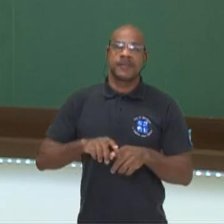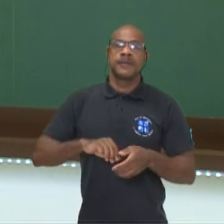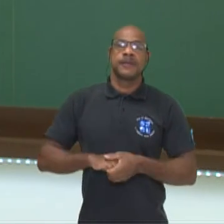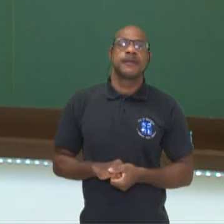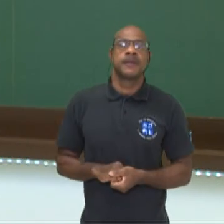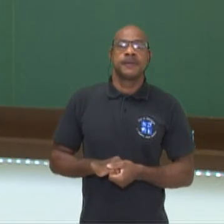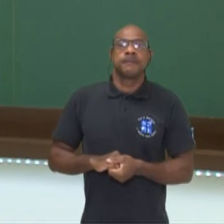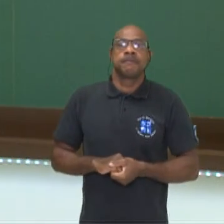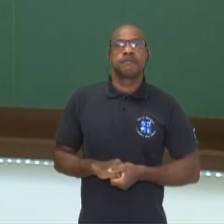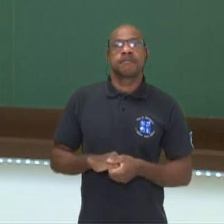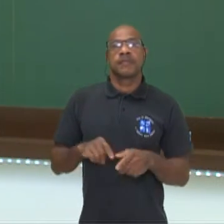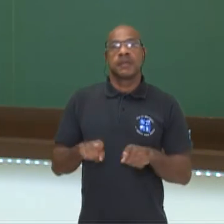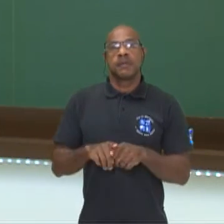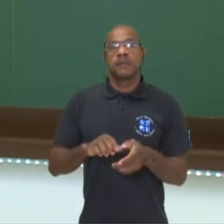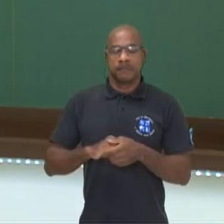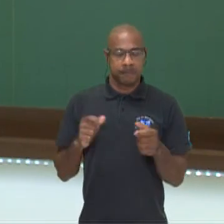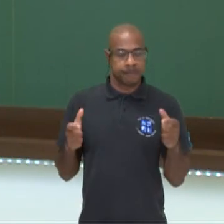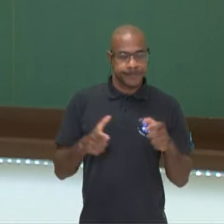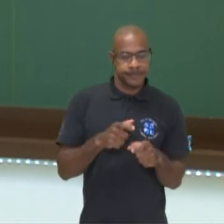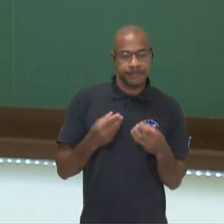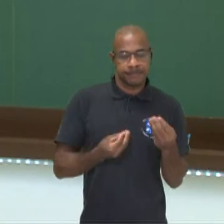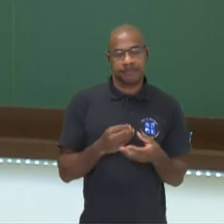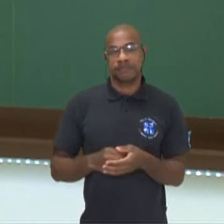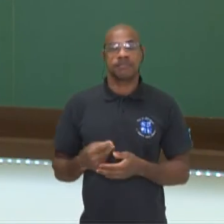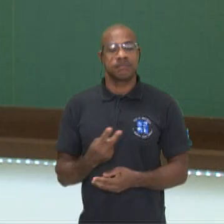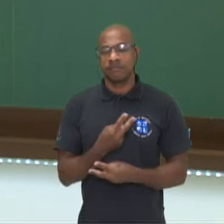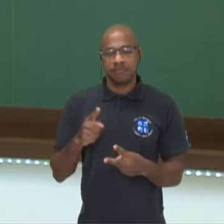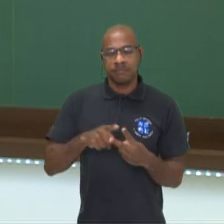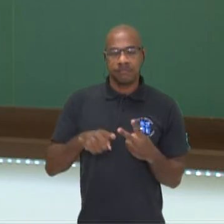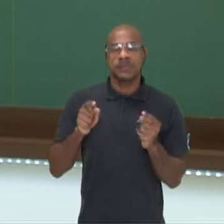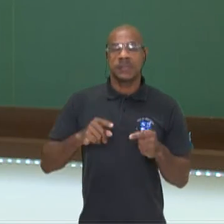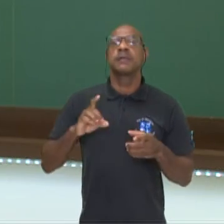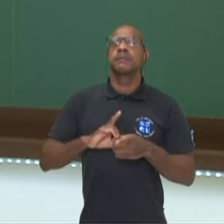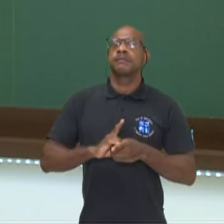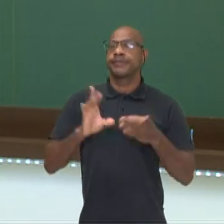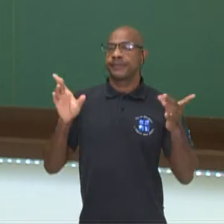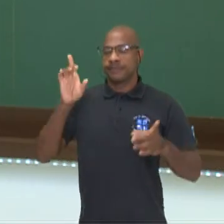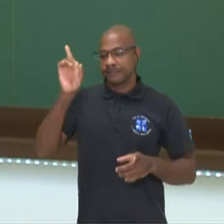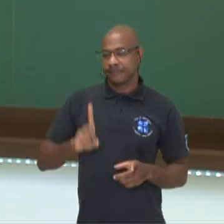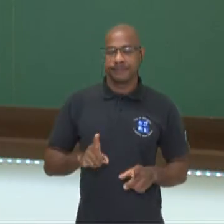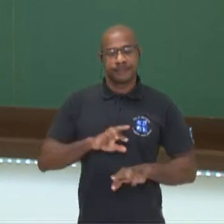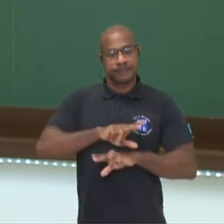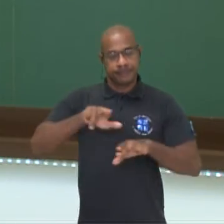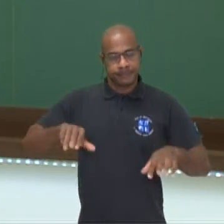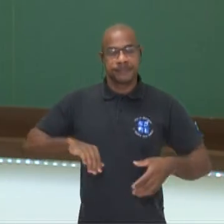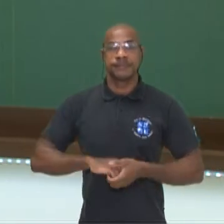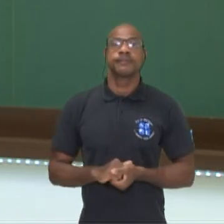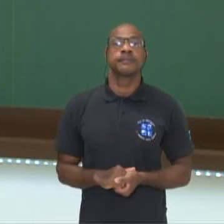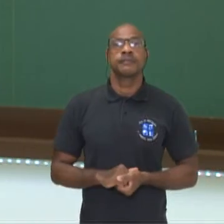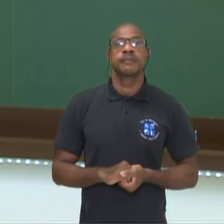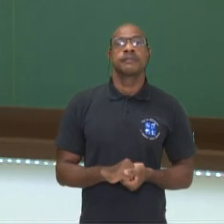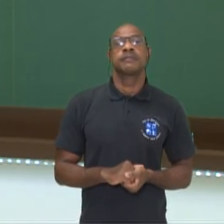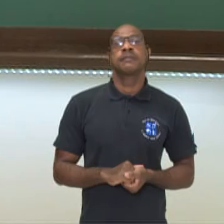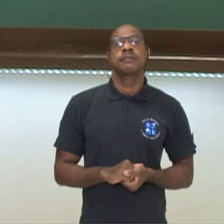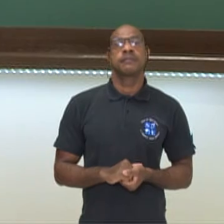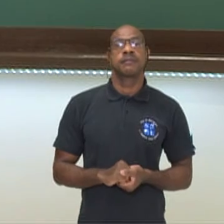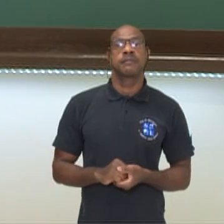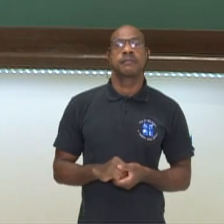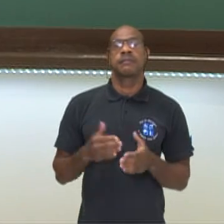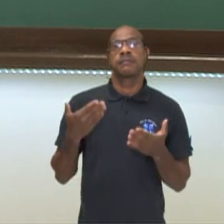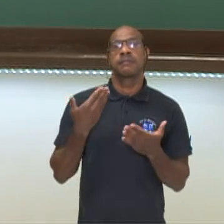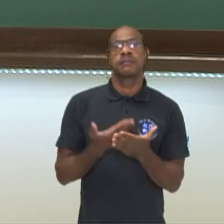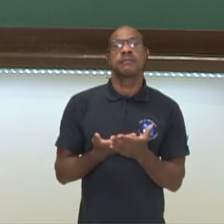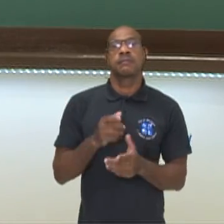lado e minimização do outro. Mas ambos são estados democráticos e de direito. Tá certo? Então, nessa